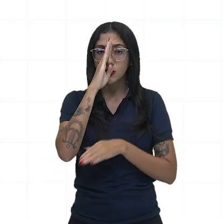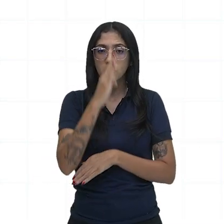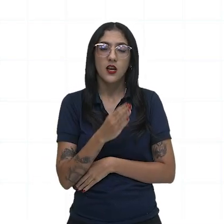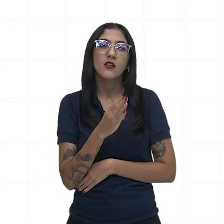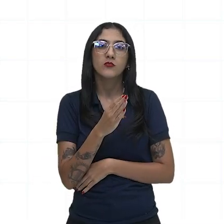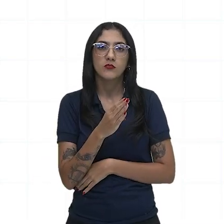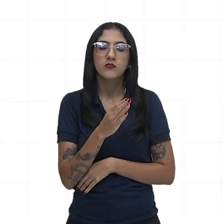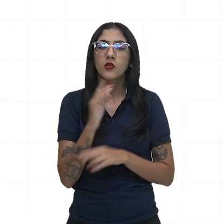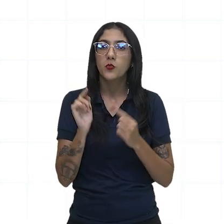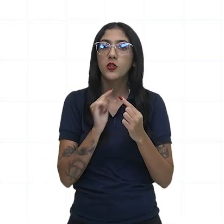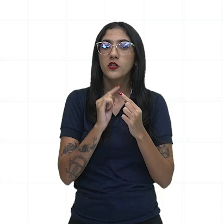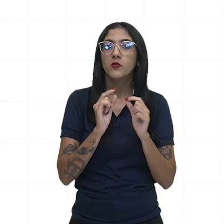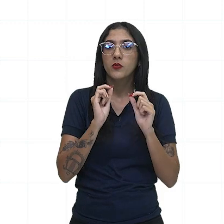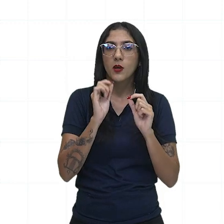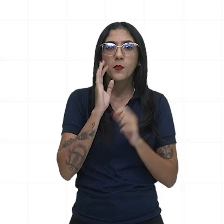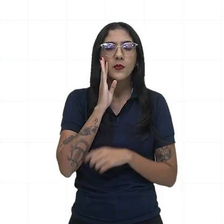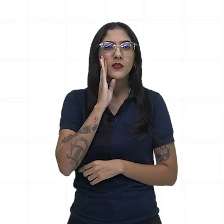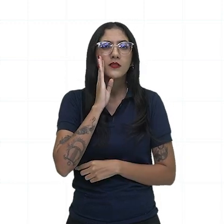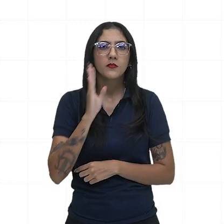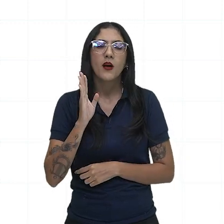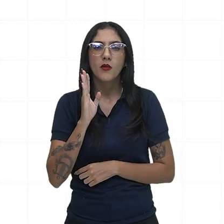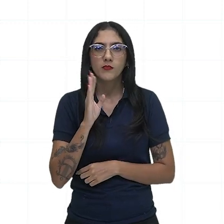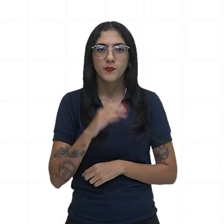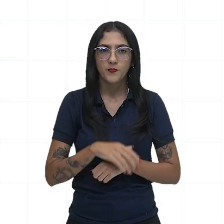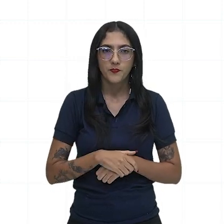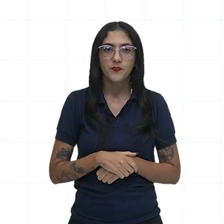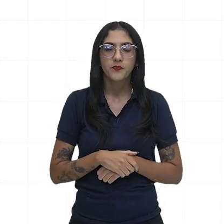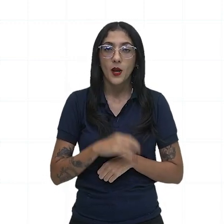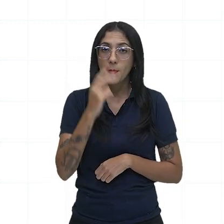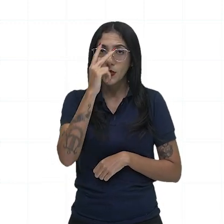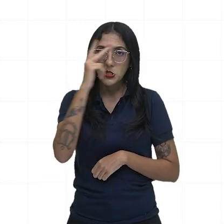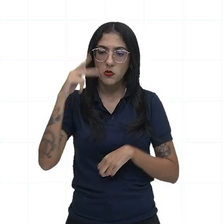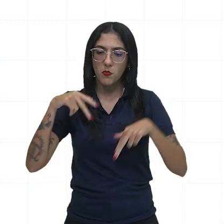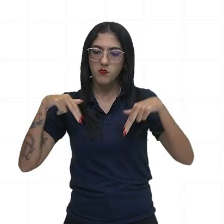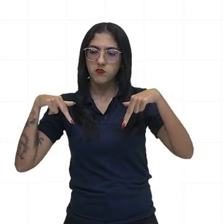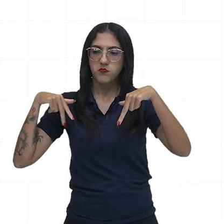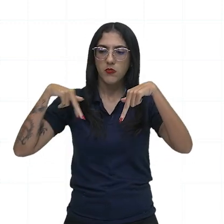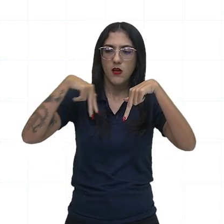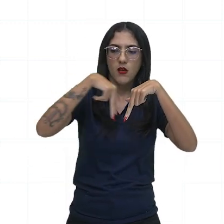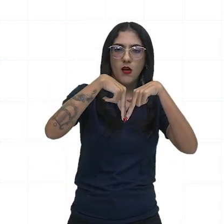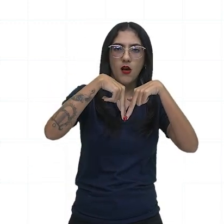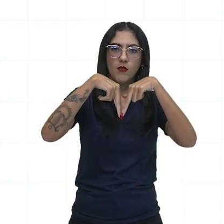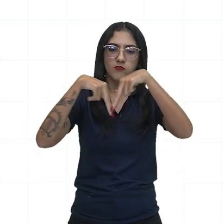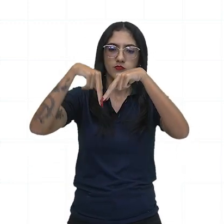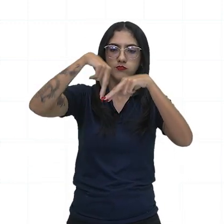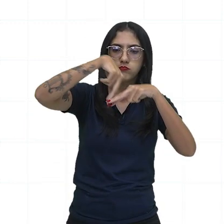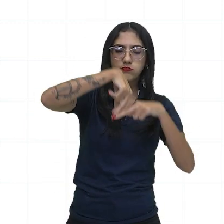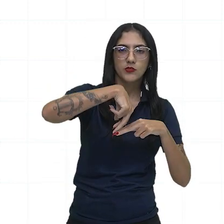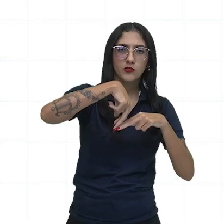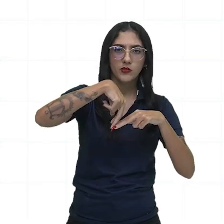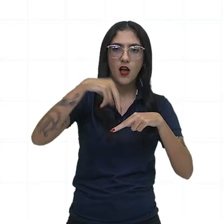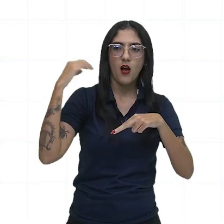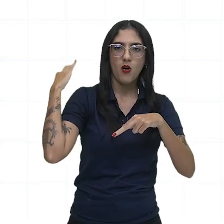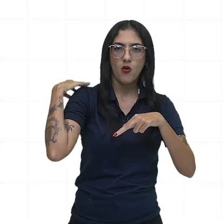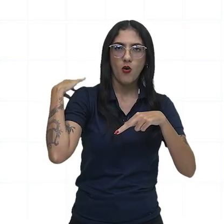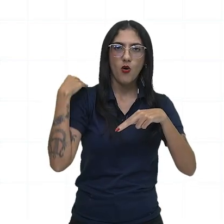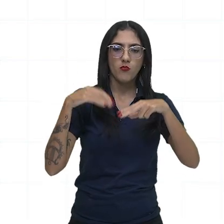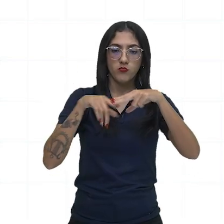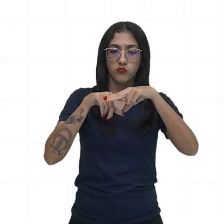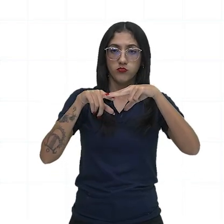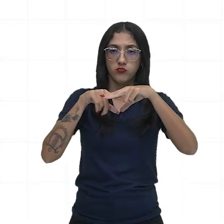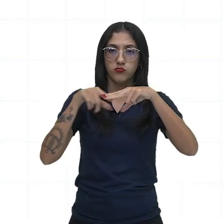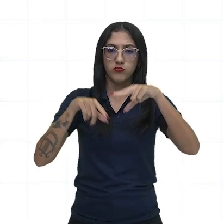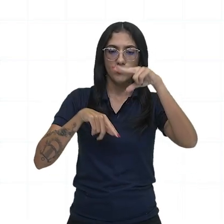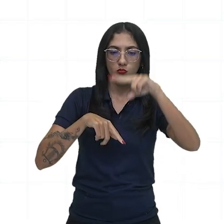O intuito maior dessa luta é que você derrube o seu oponente e encoste as costas dele